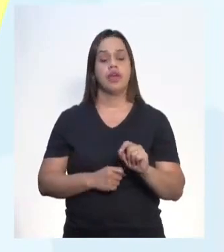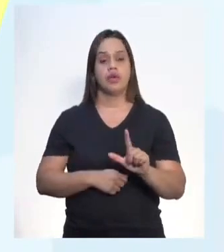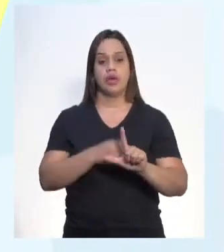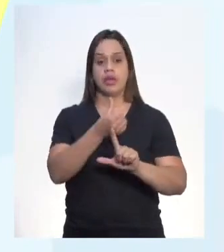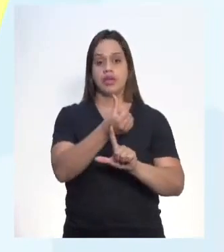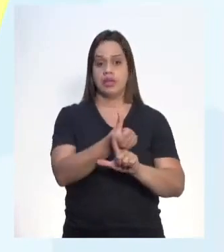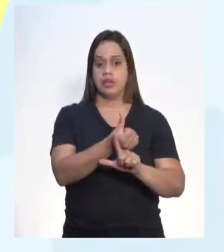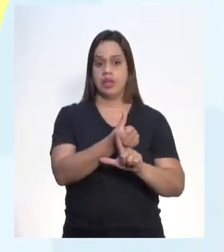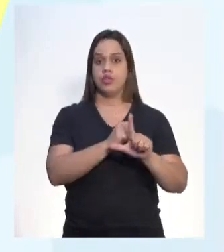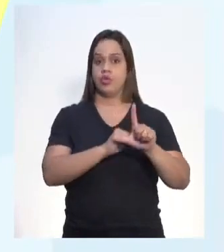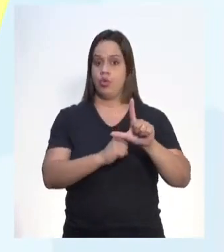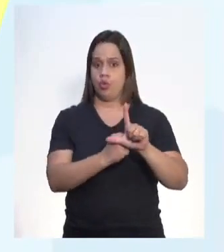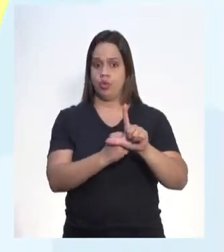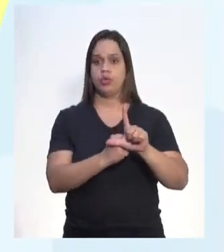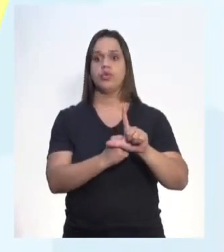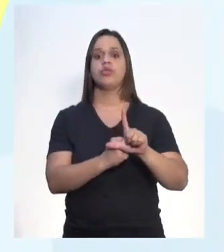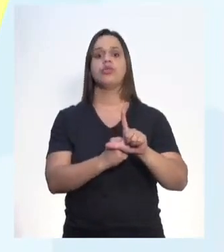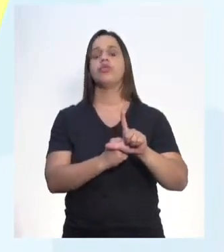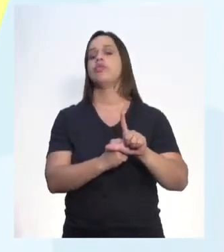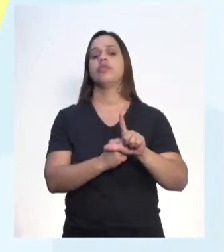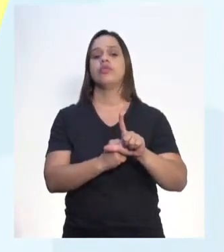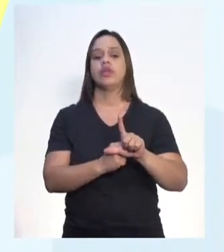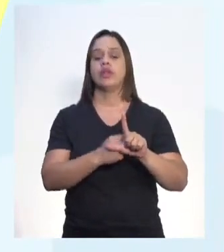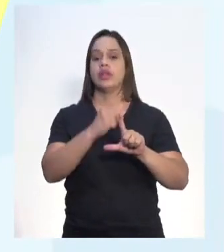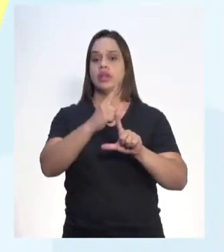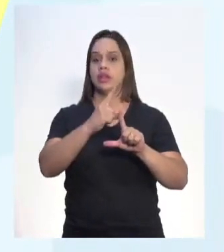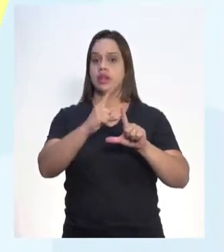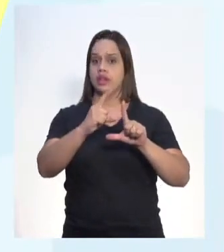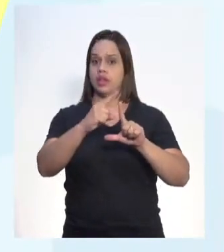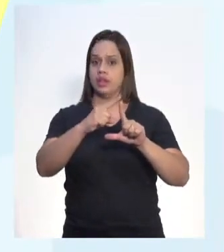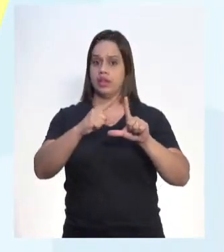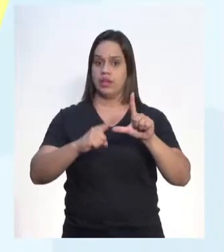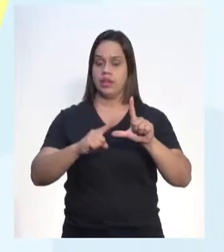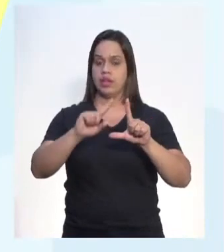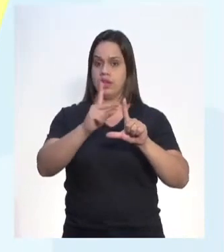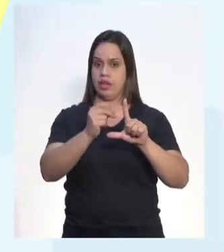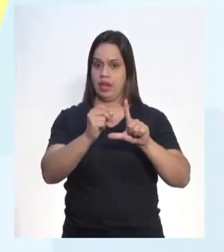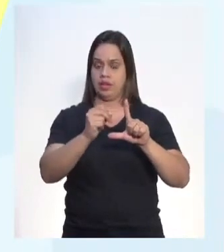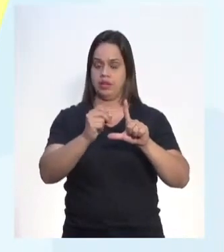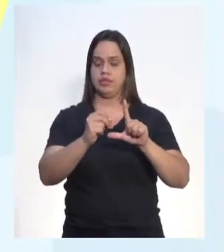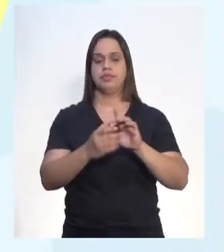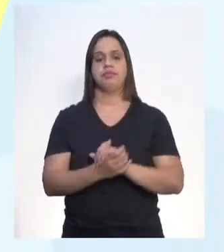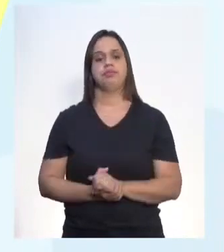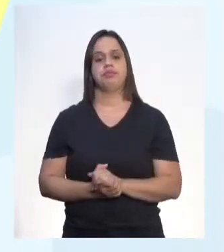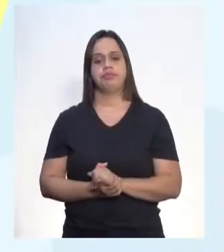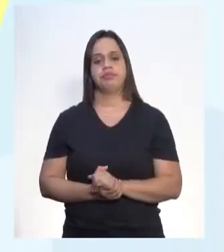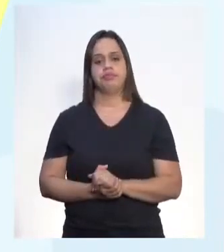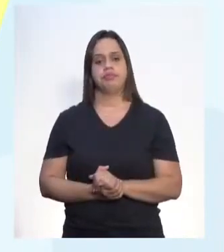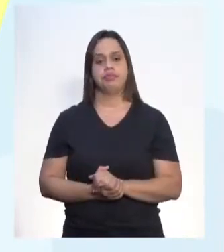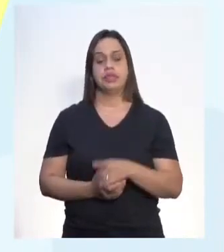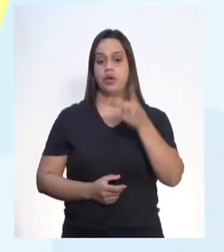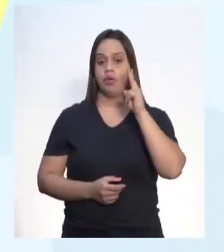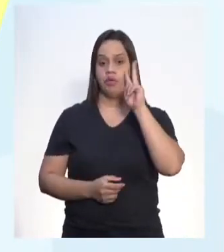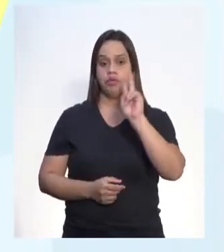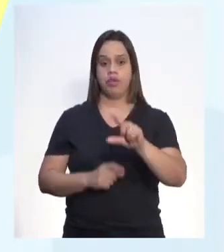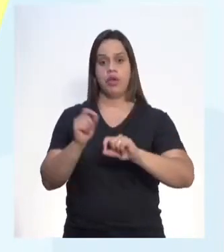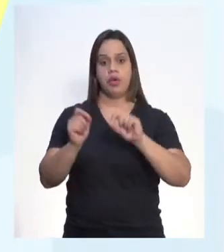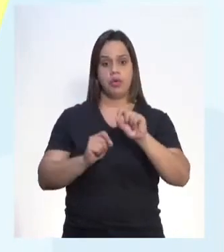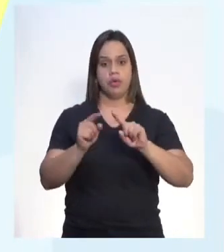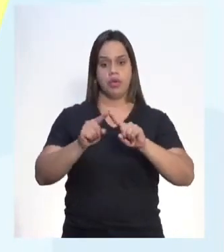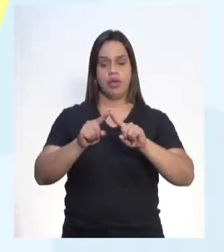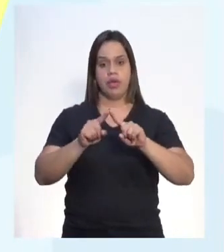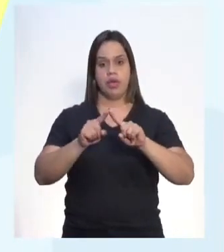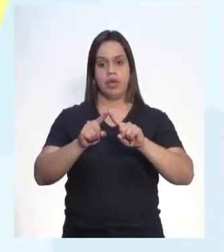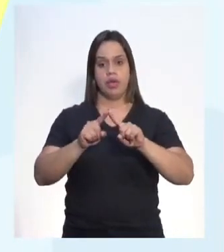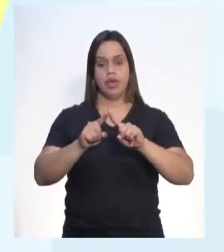catetos e 10 centímetros de hipotenusa. Muito bem. Observe a